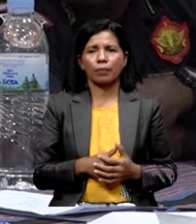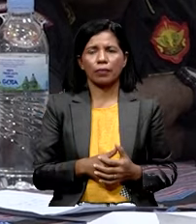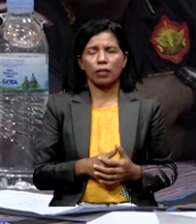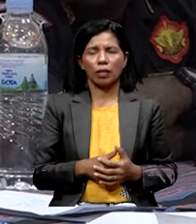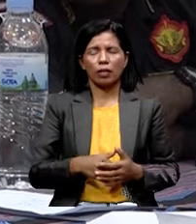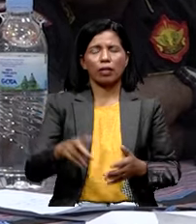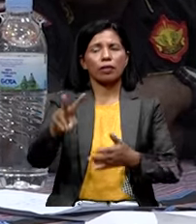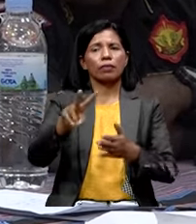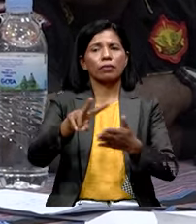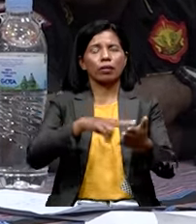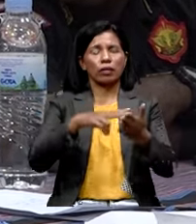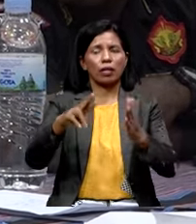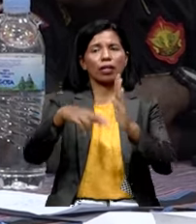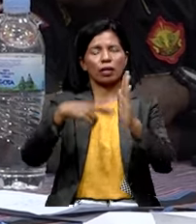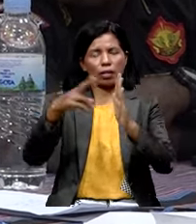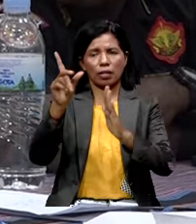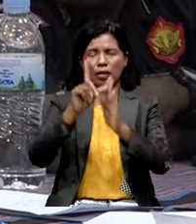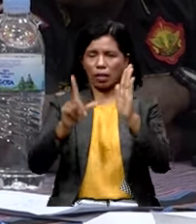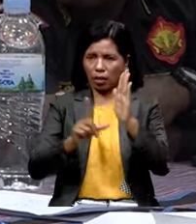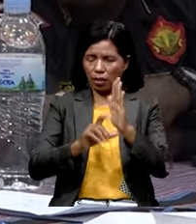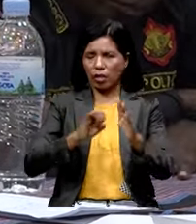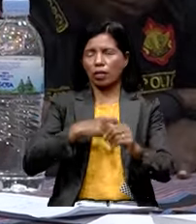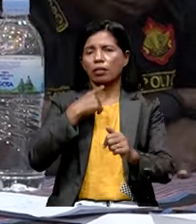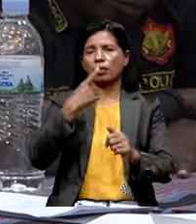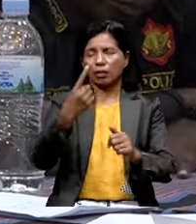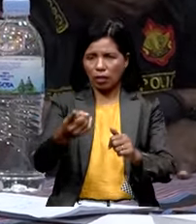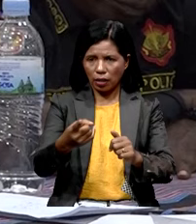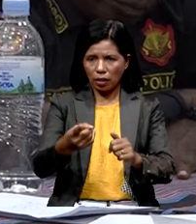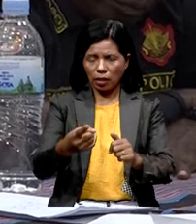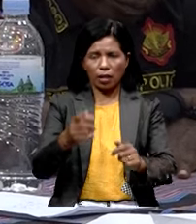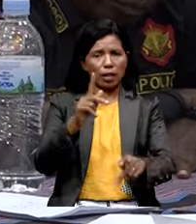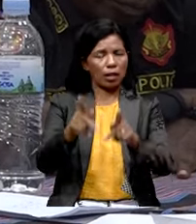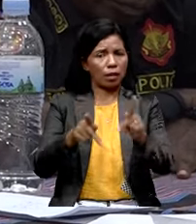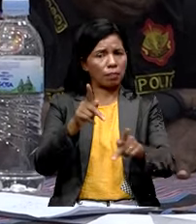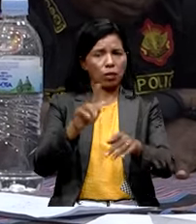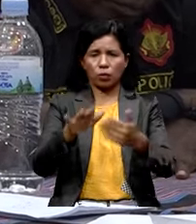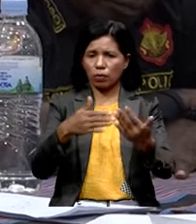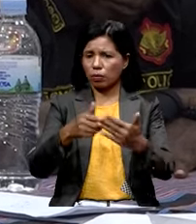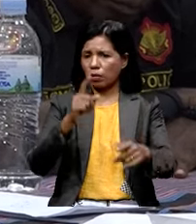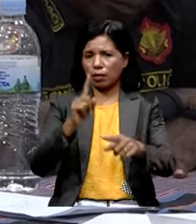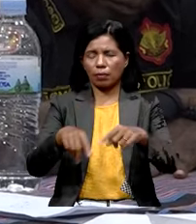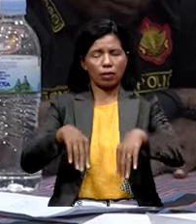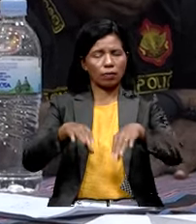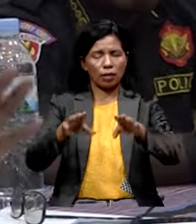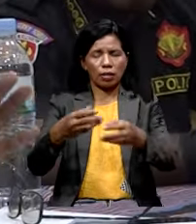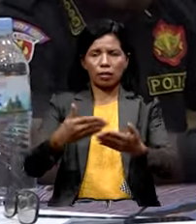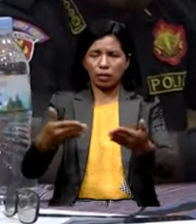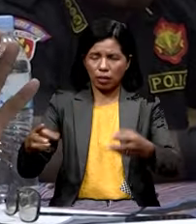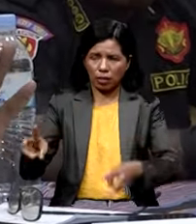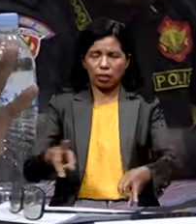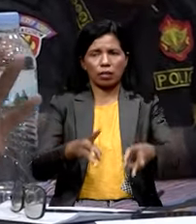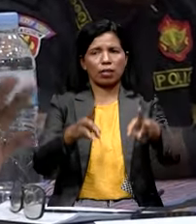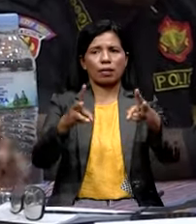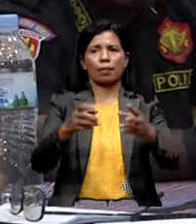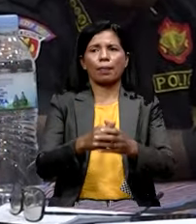viola regras decreto lei da hin temine. Kata bandu la bele fansa san e estrada público. Tu e decreto